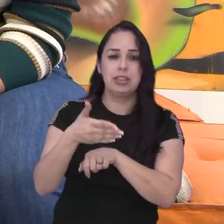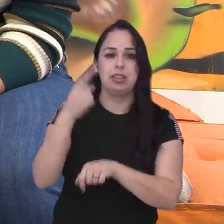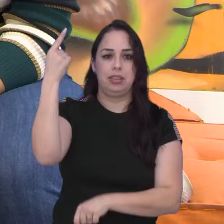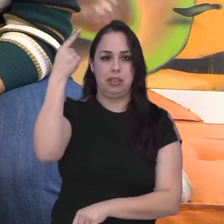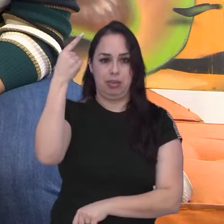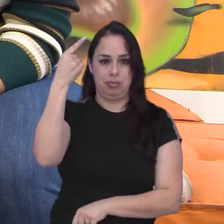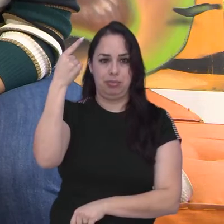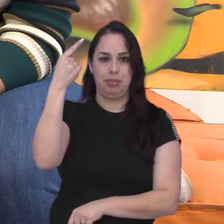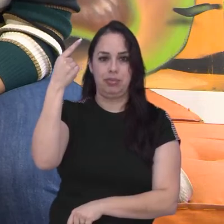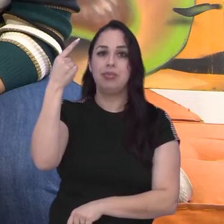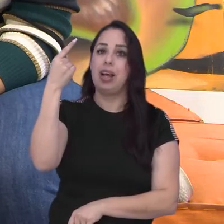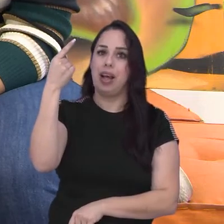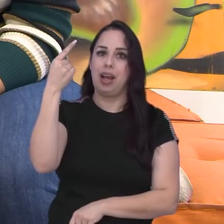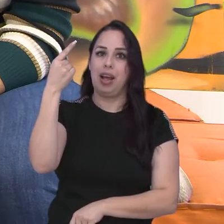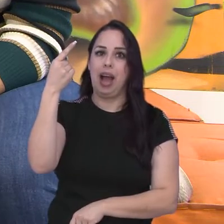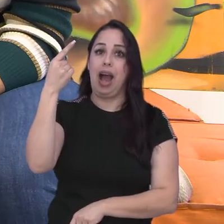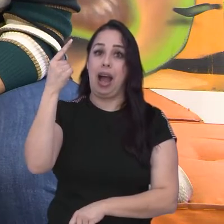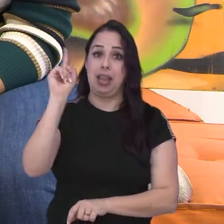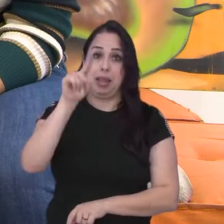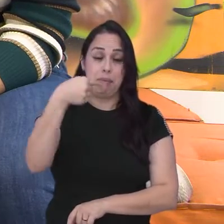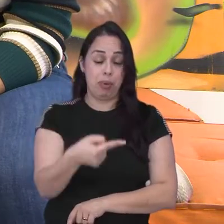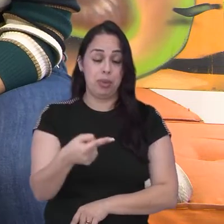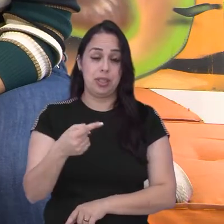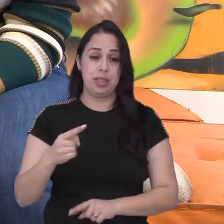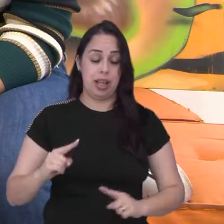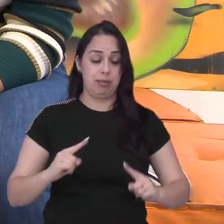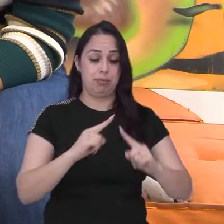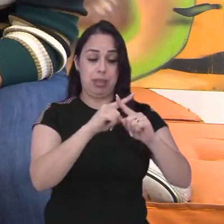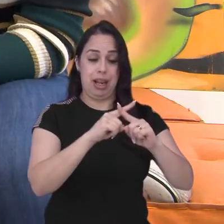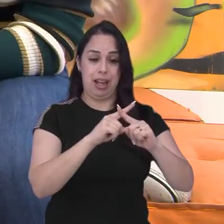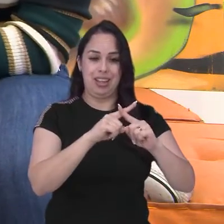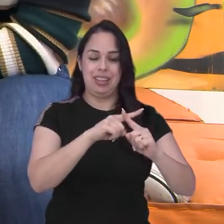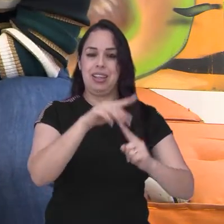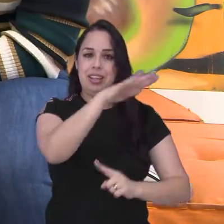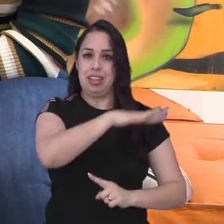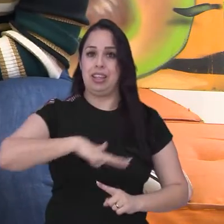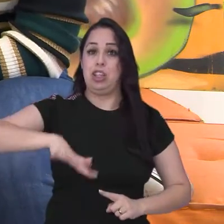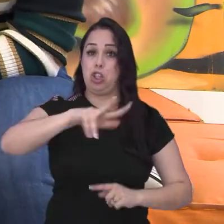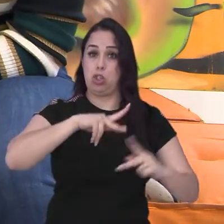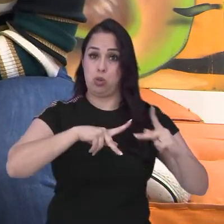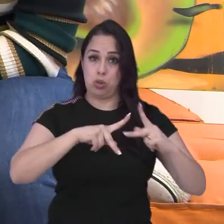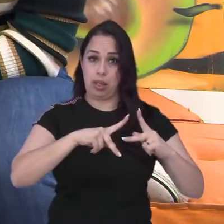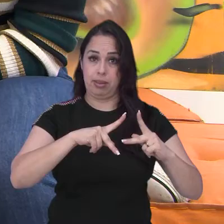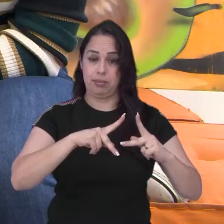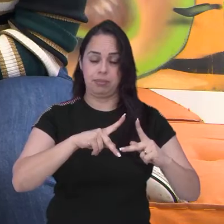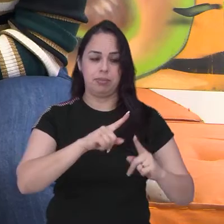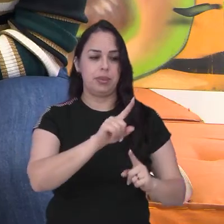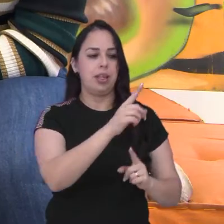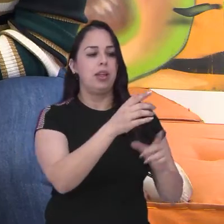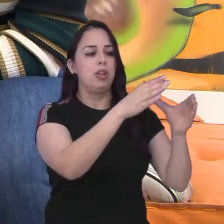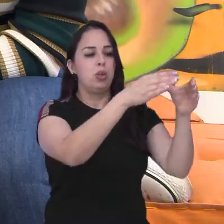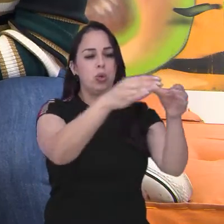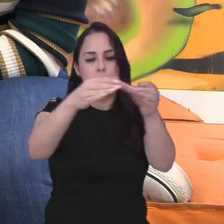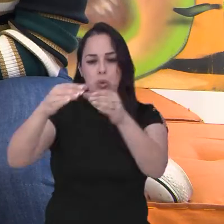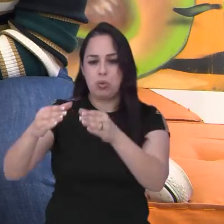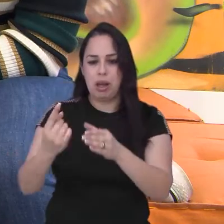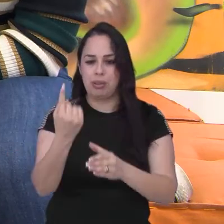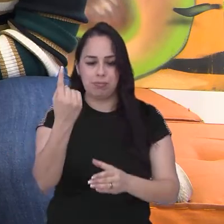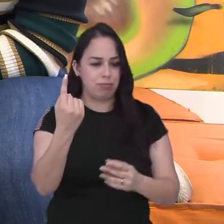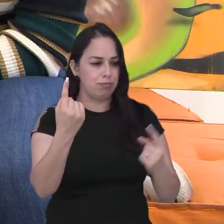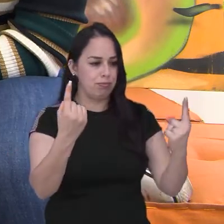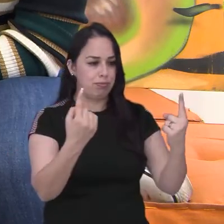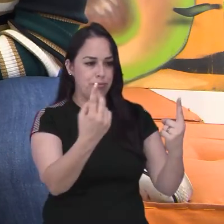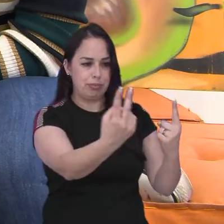tá ranqueado, então ele manda o que tá em primeiro e manda um que faz uma seletiva específica para